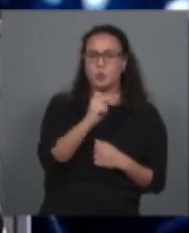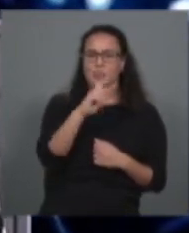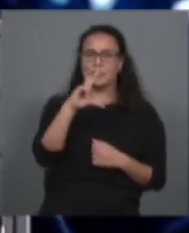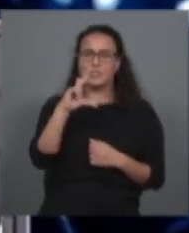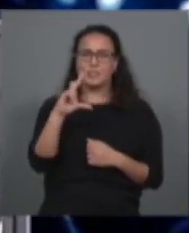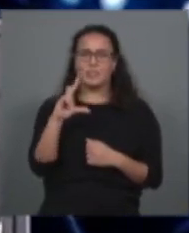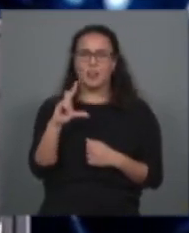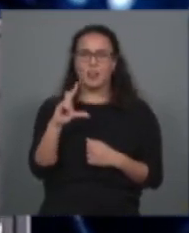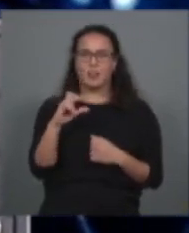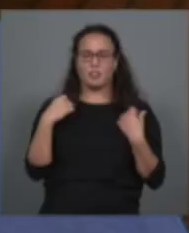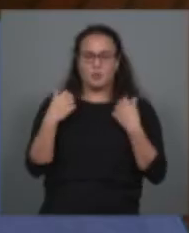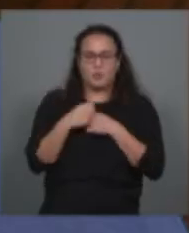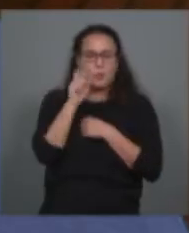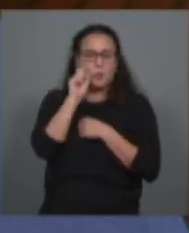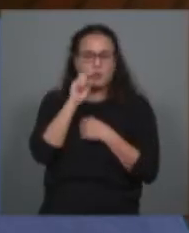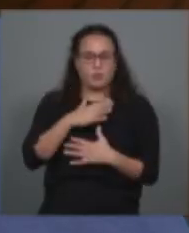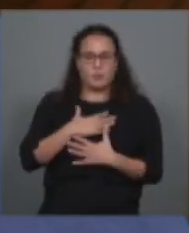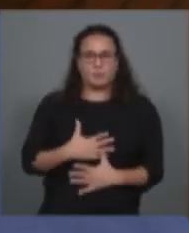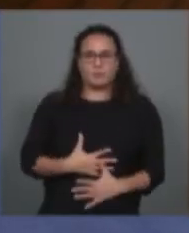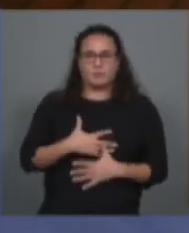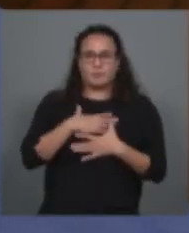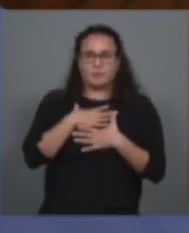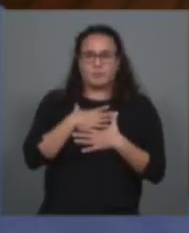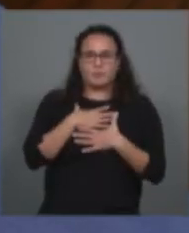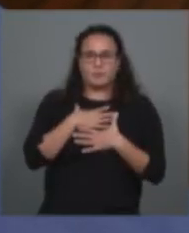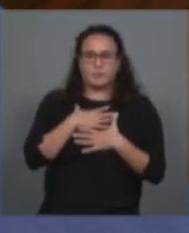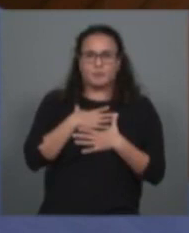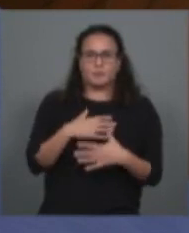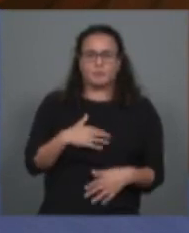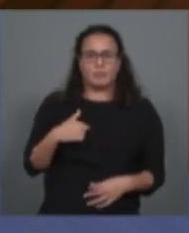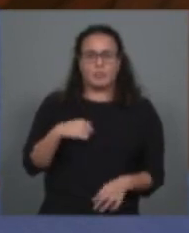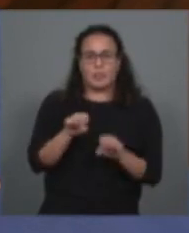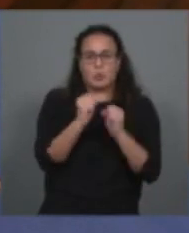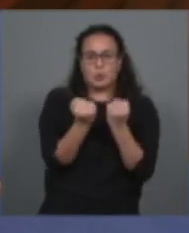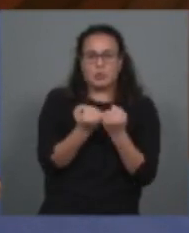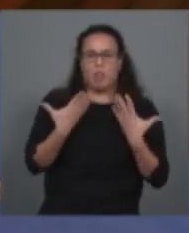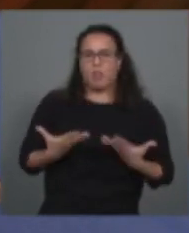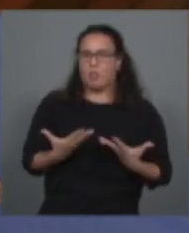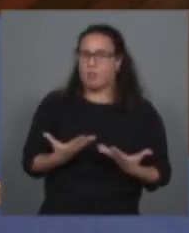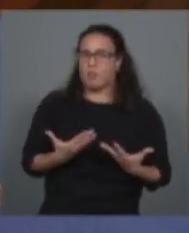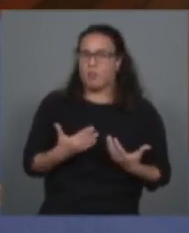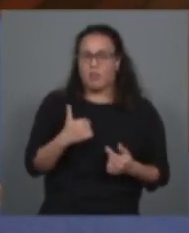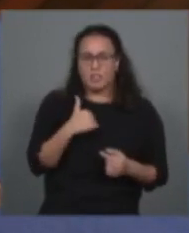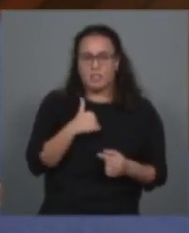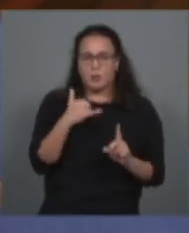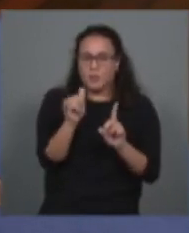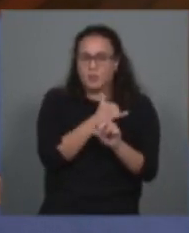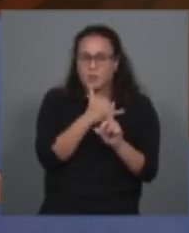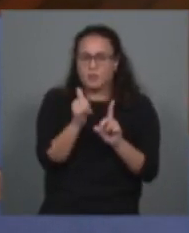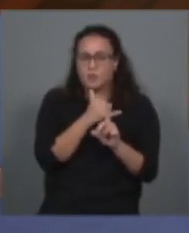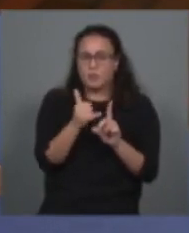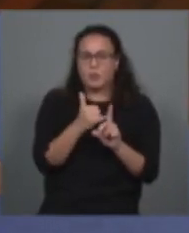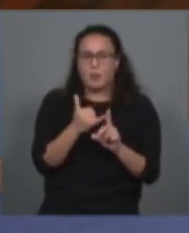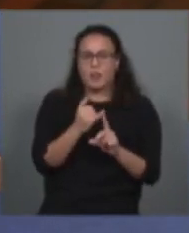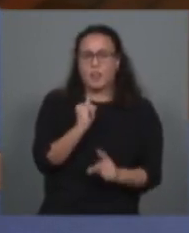para mim também uma violência que nós ainda hoje vivemos na nossa sociedade, e é uma violência, como dizia, mais silenciosa, mais